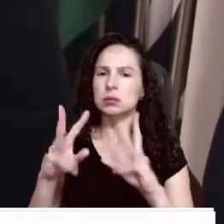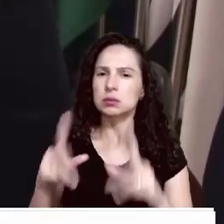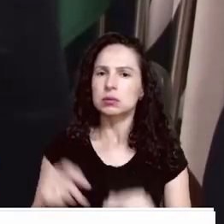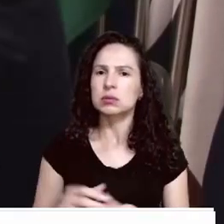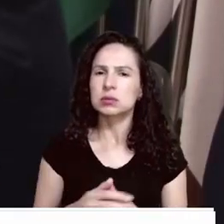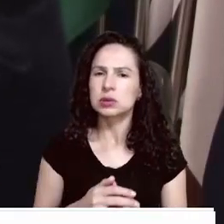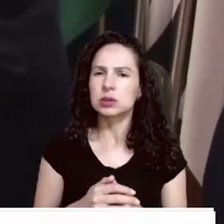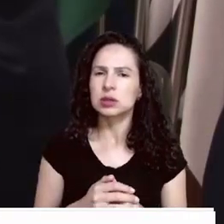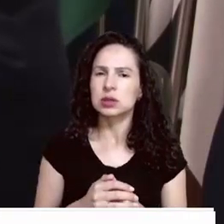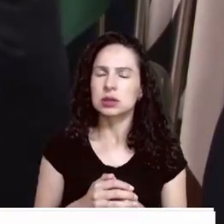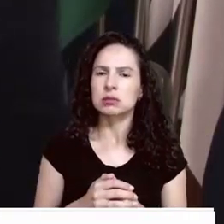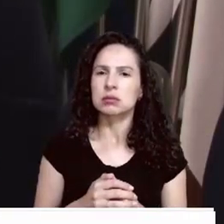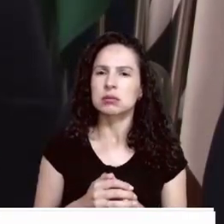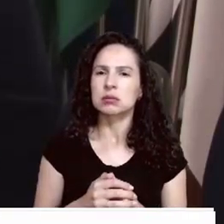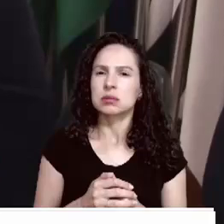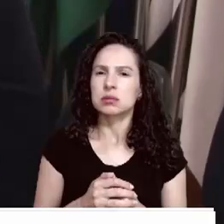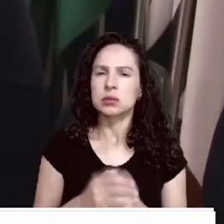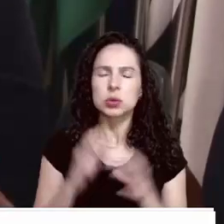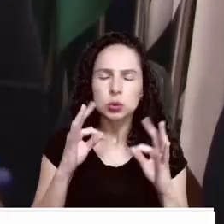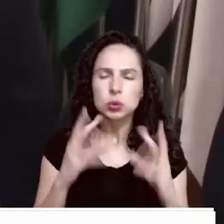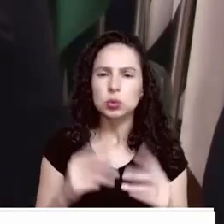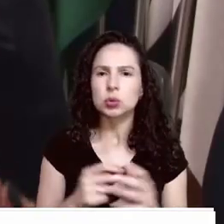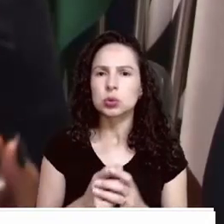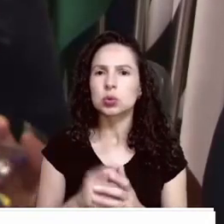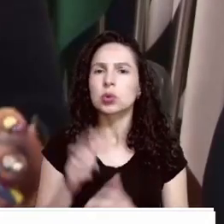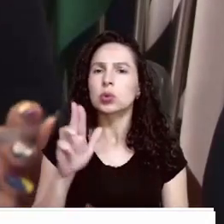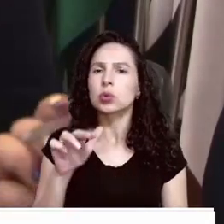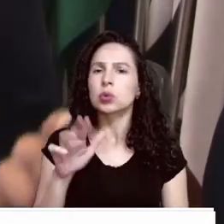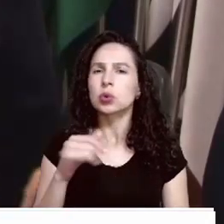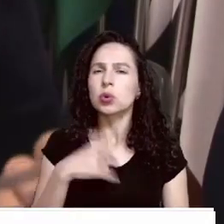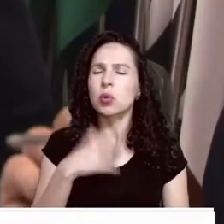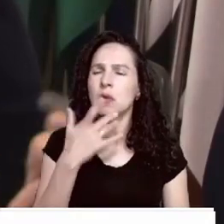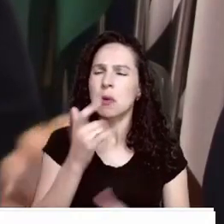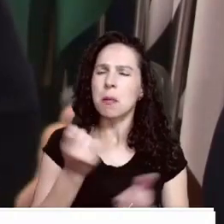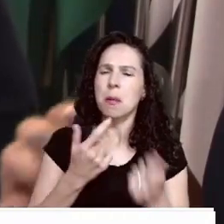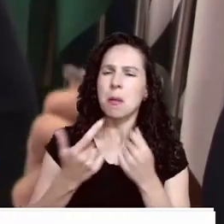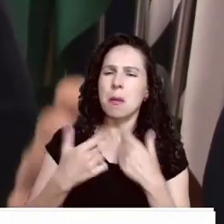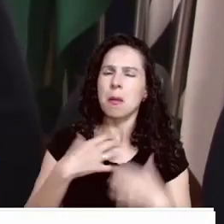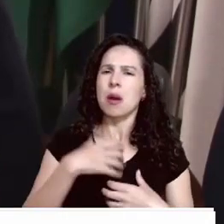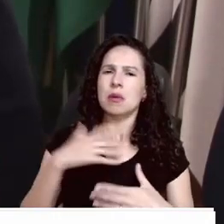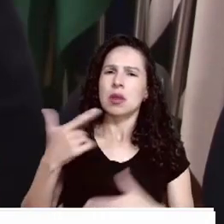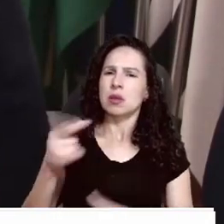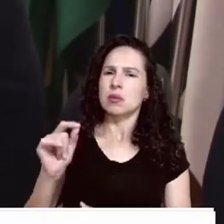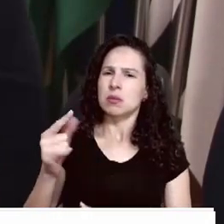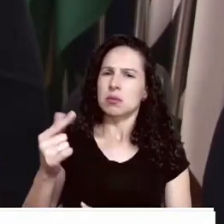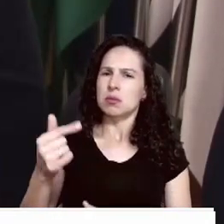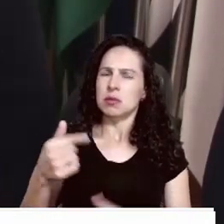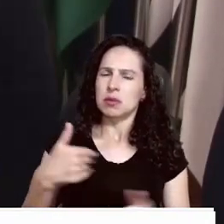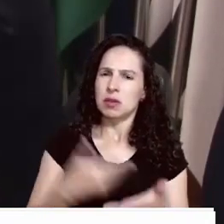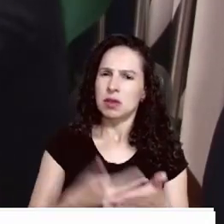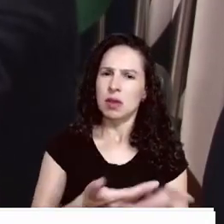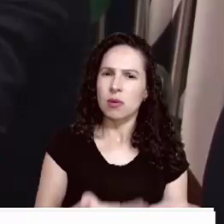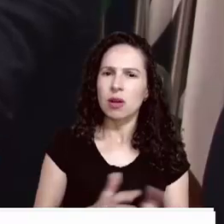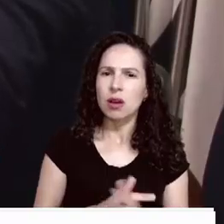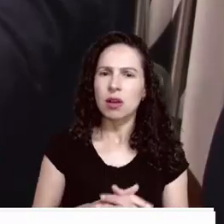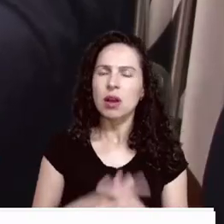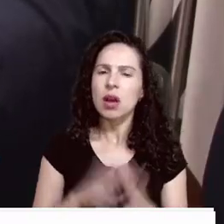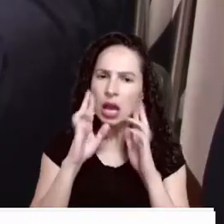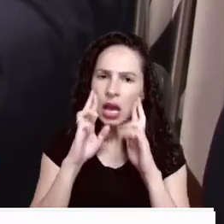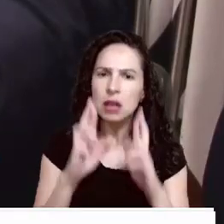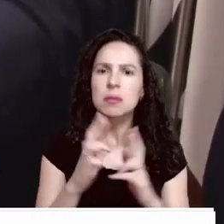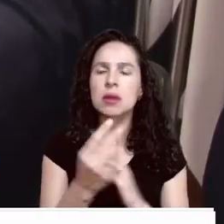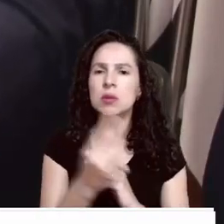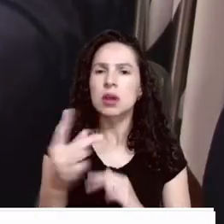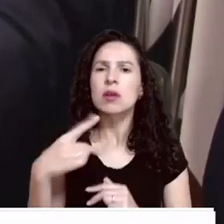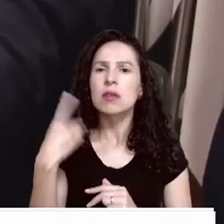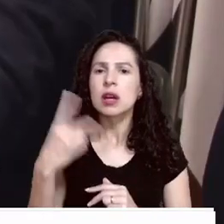Cada vírgula da sessão. Nunca fui tão insultado desde 2017 nessa casa. Respeito os nobres vereadores. Não ouvirão